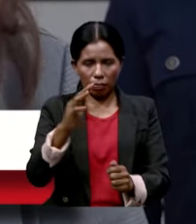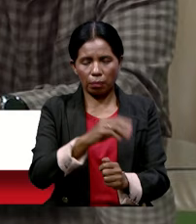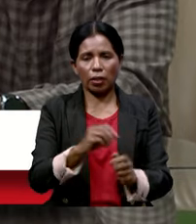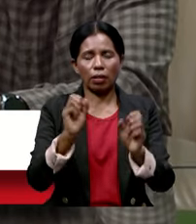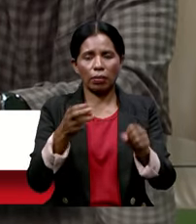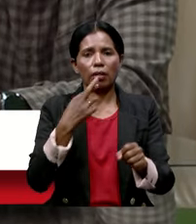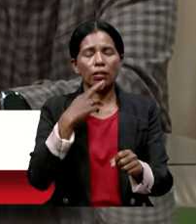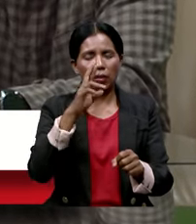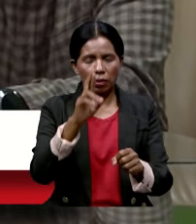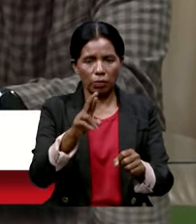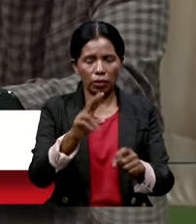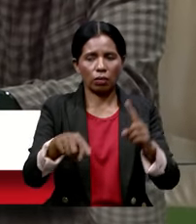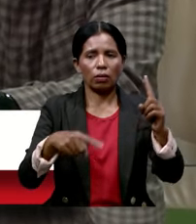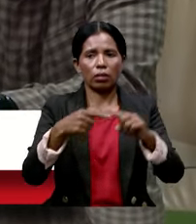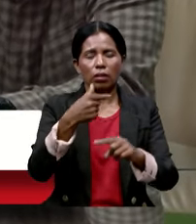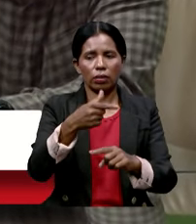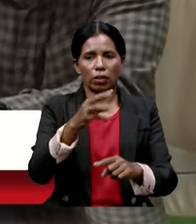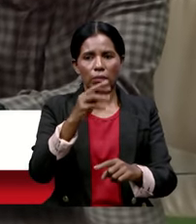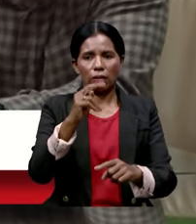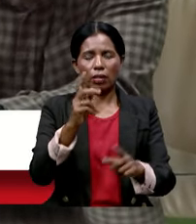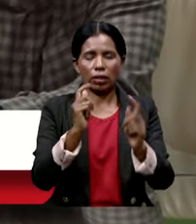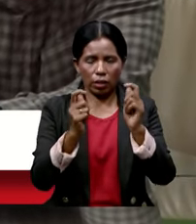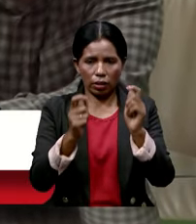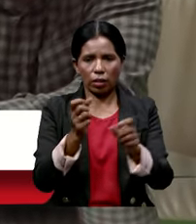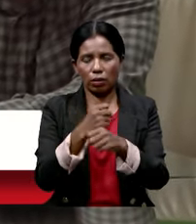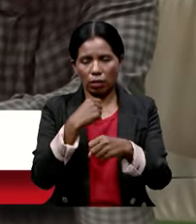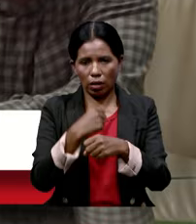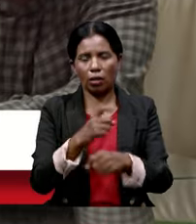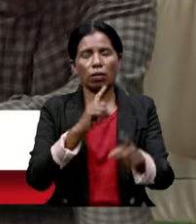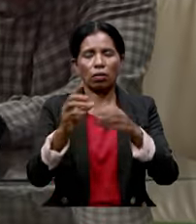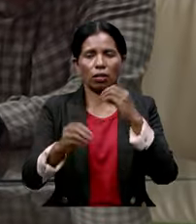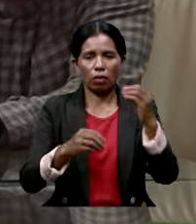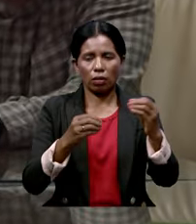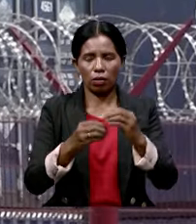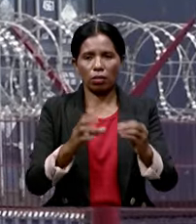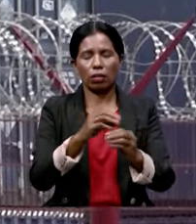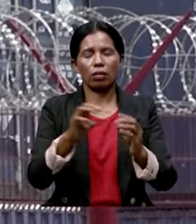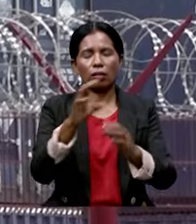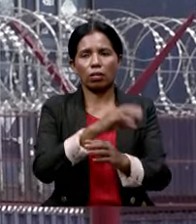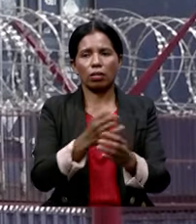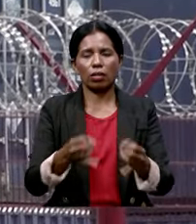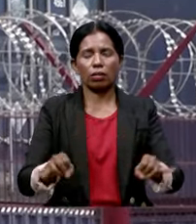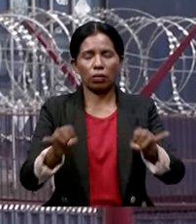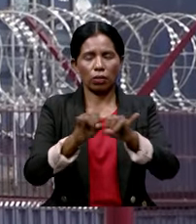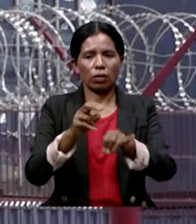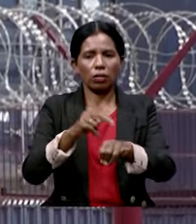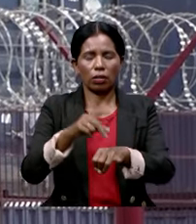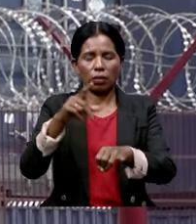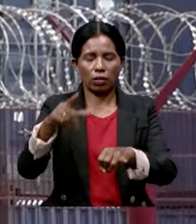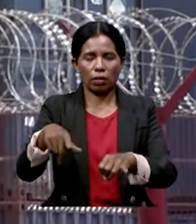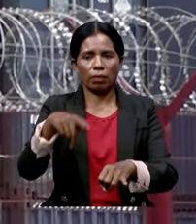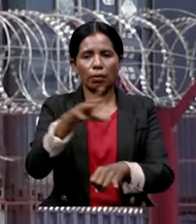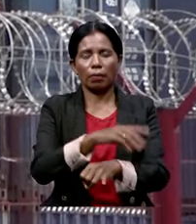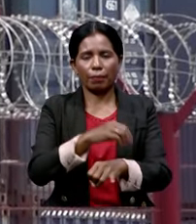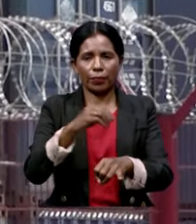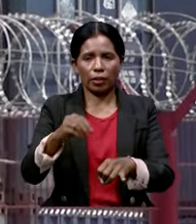situação. Bainhira GMN tenta a tu confirma assunto nejo, diretor executivo Instituto Nacional Farmácia no Produto